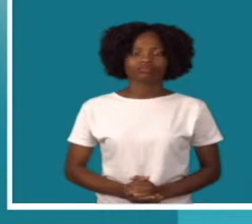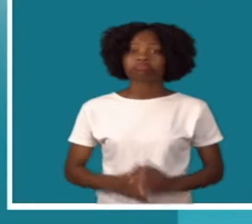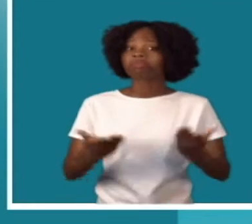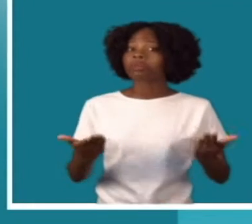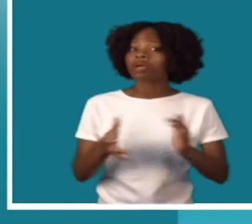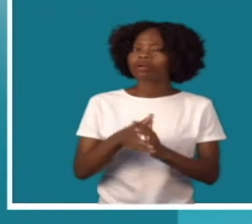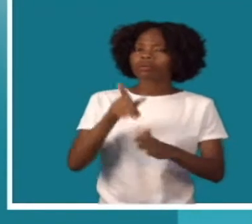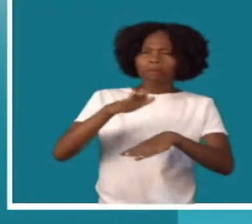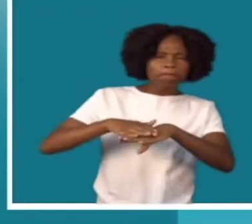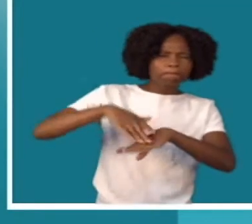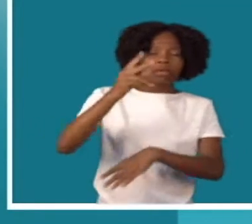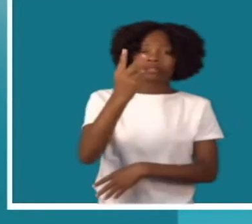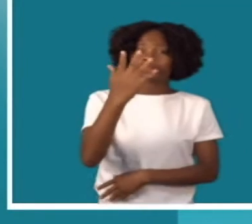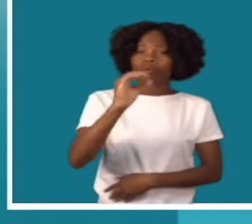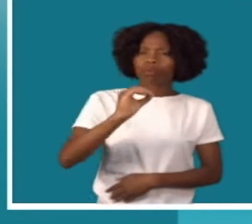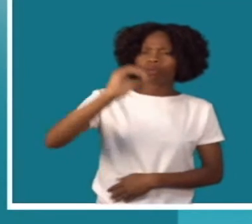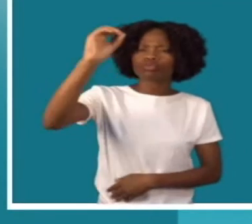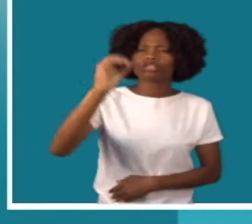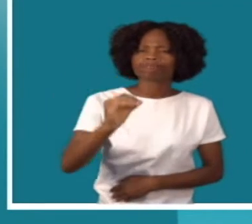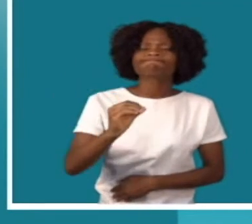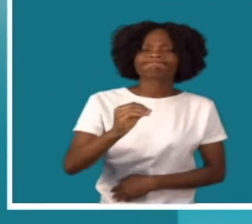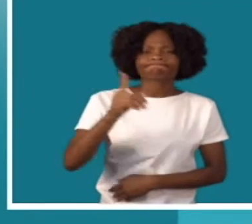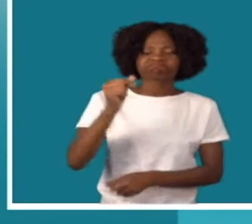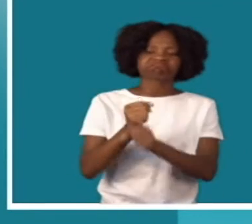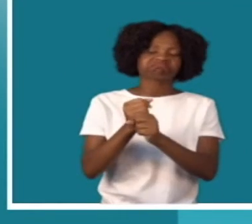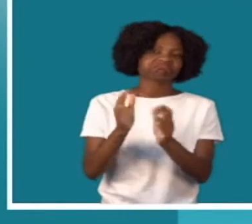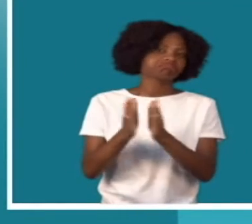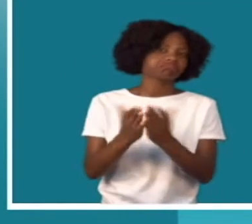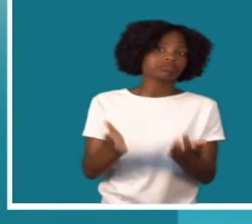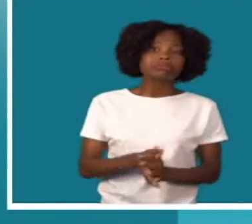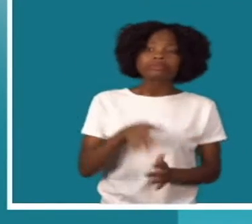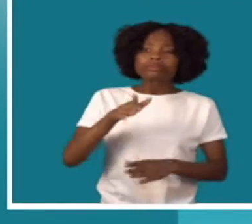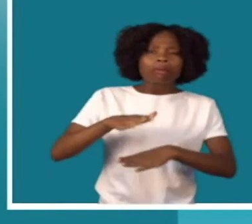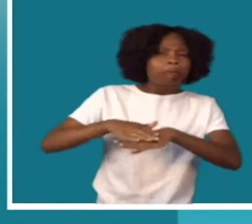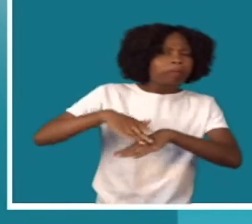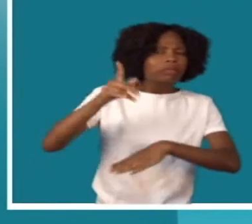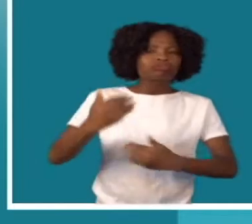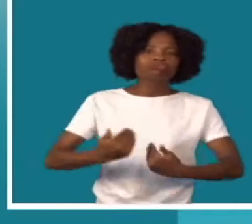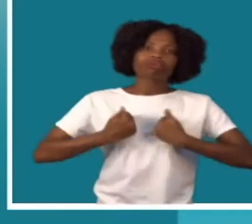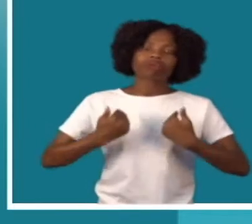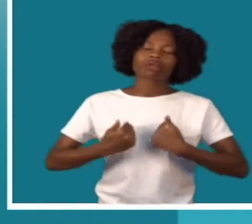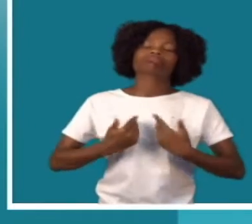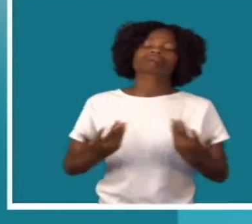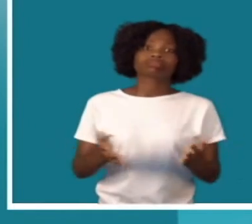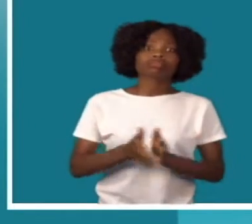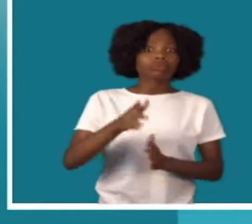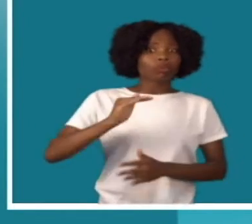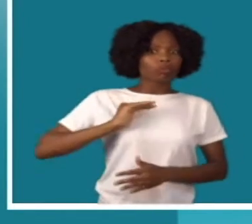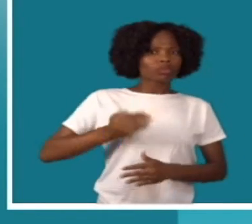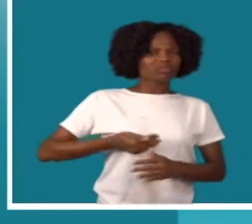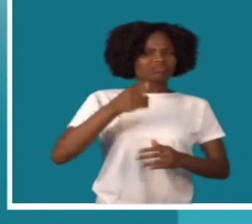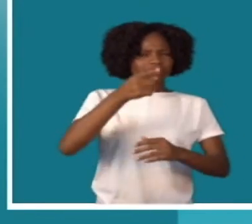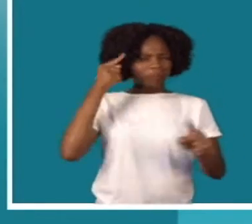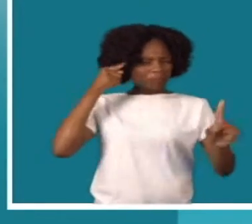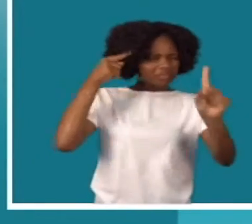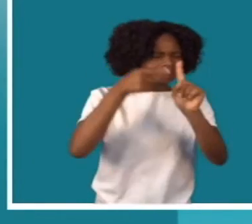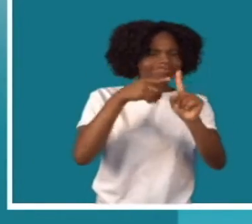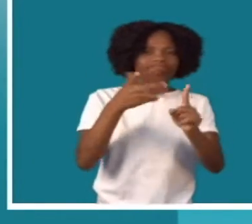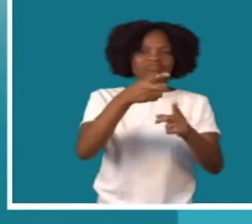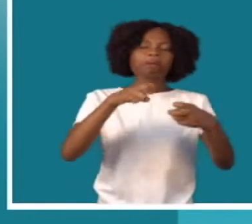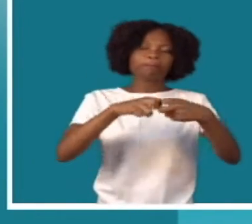Mais de 25% dos moçambicanos são desempregados. Jovens constituem a maior parte,